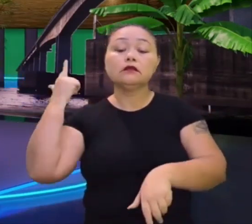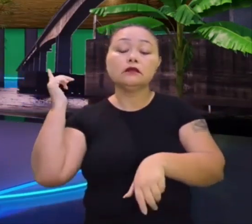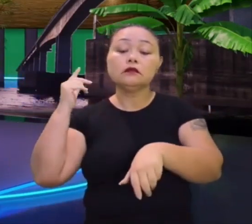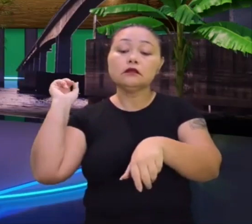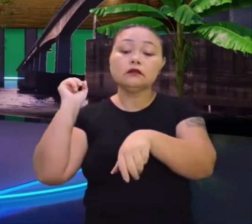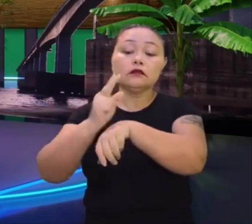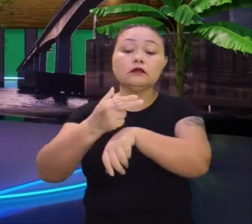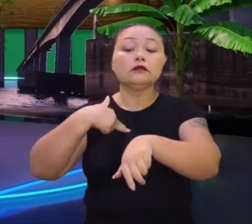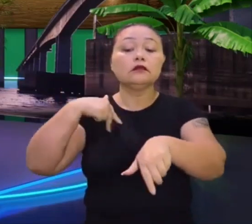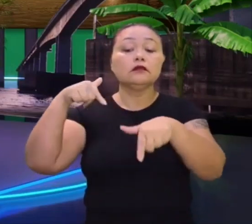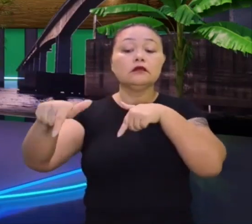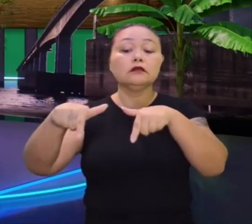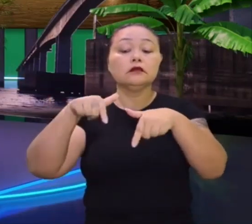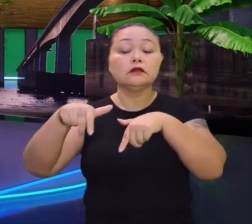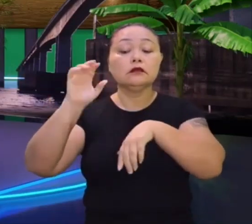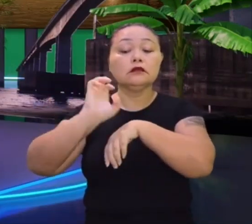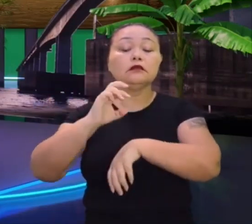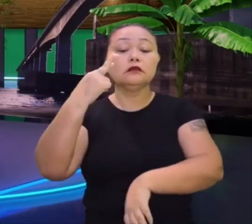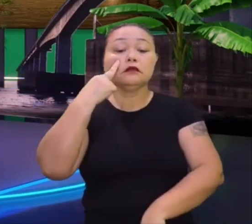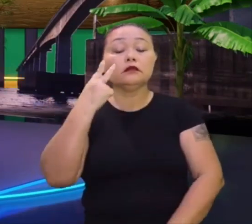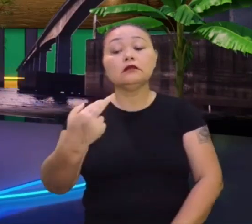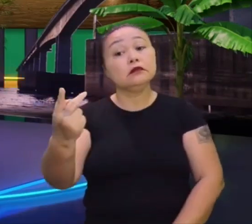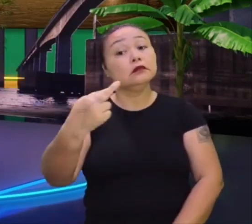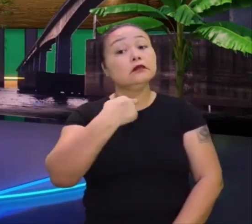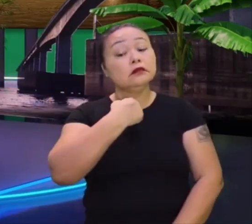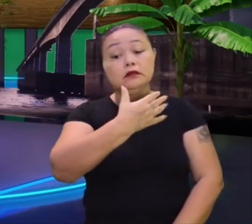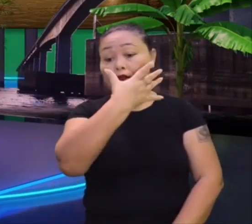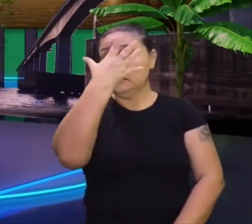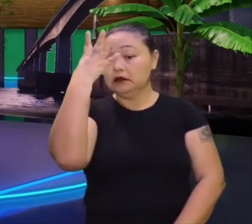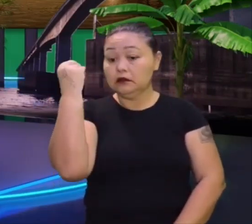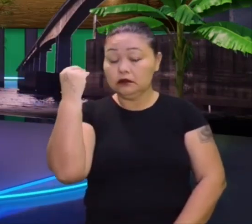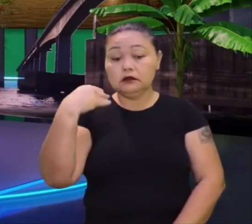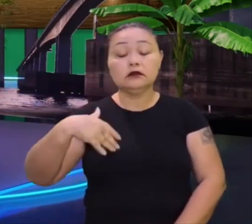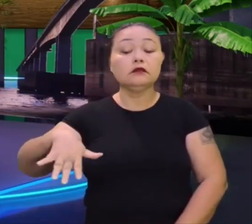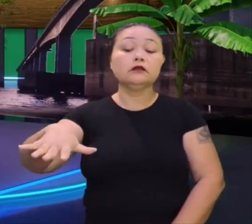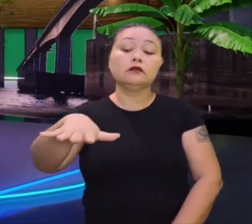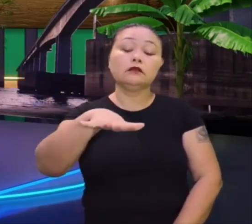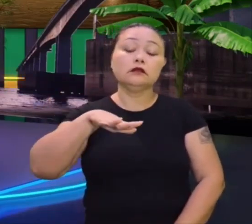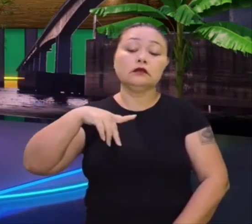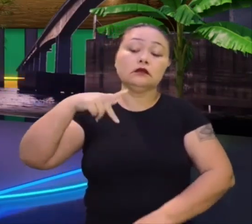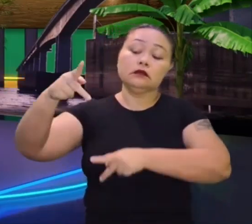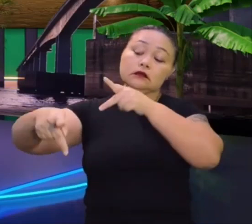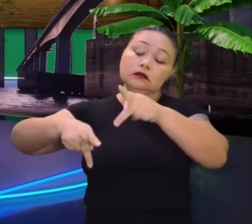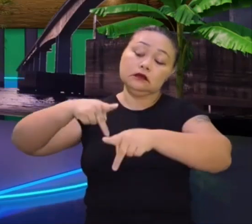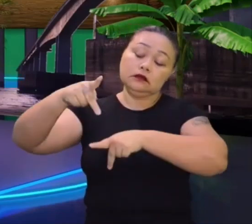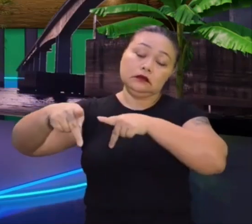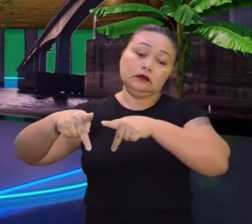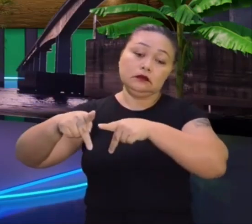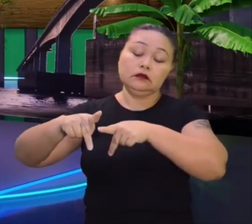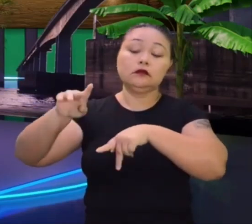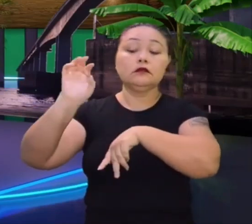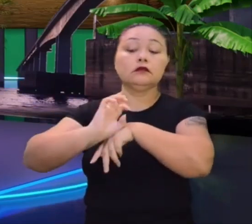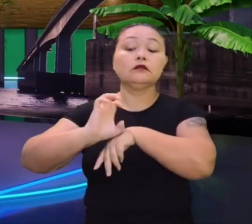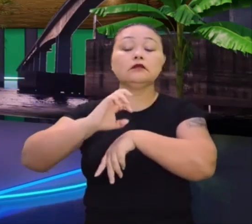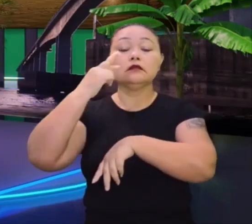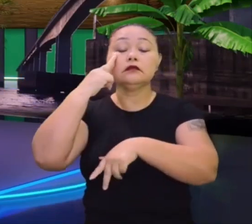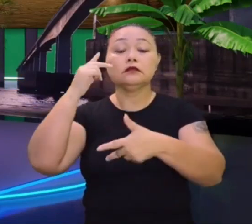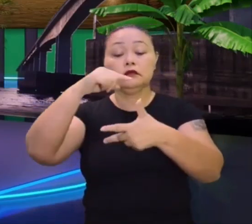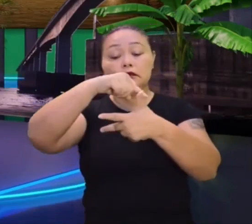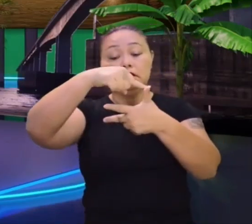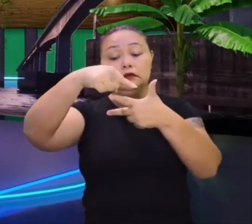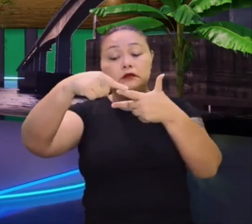pessoas no estado de Rondônia? Você não pode esquecer que a maior parte da população do estado de Rondônia,